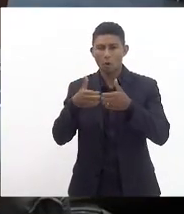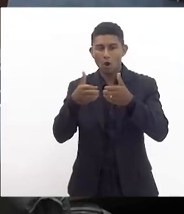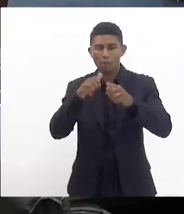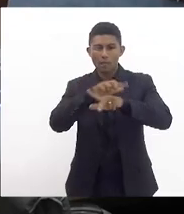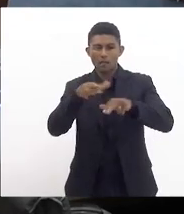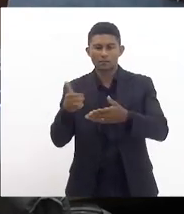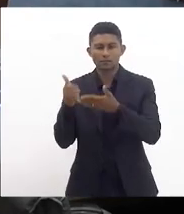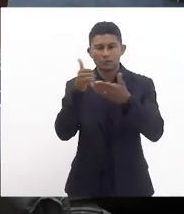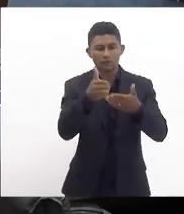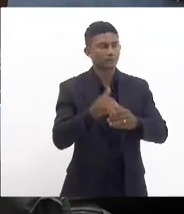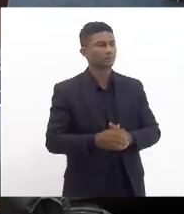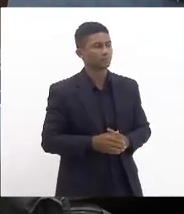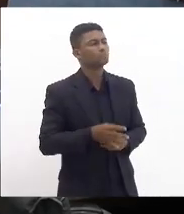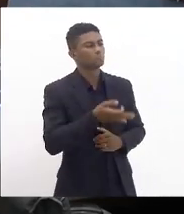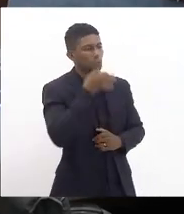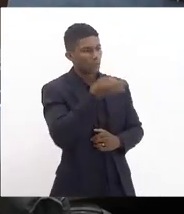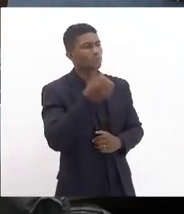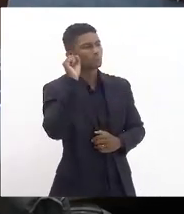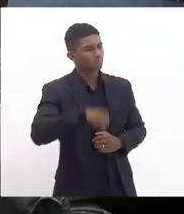Favorável.